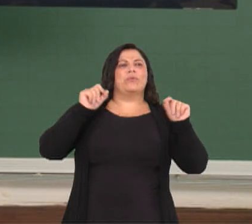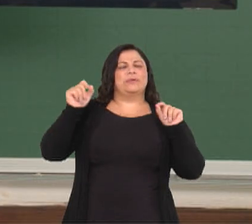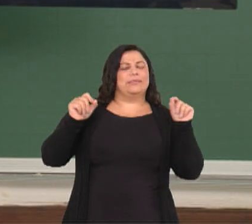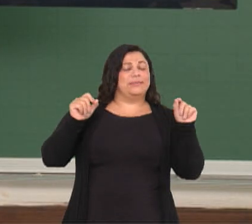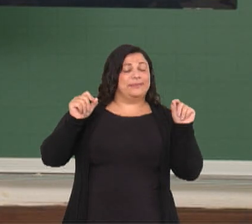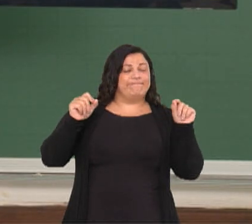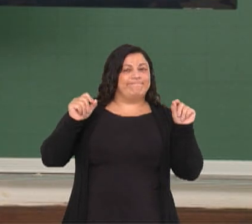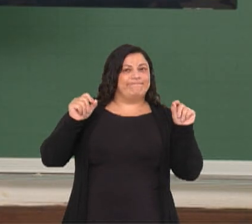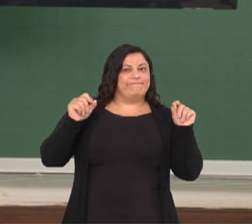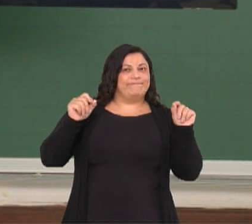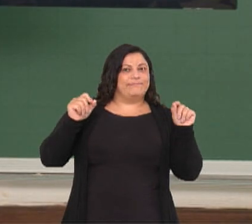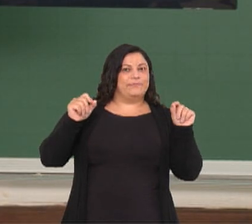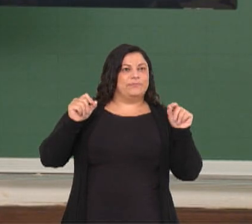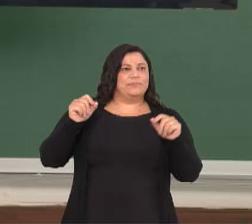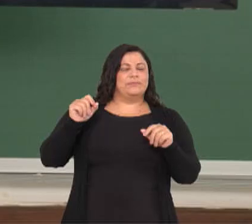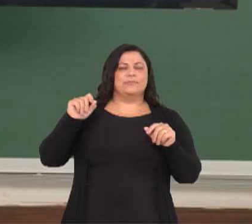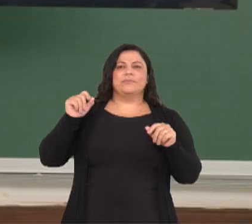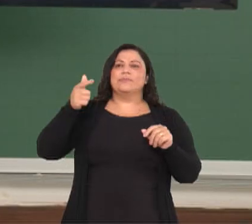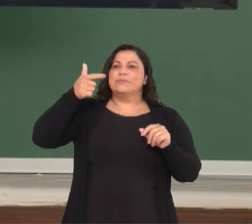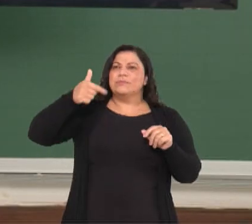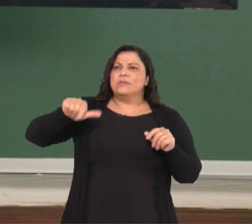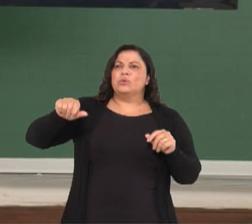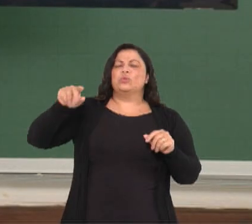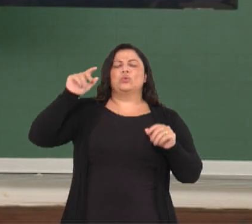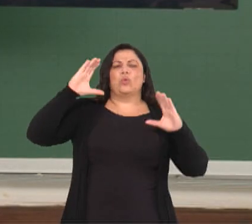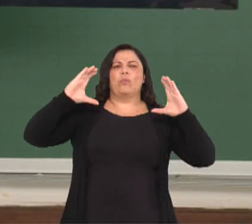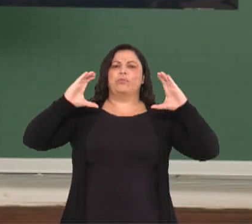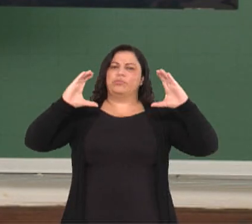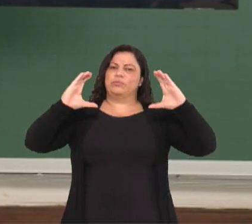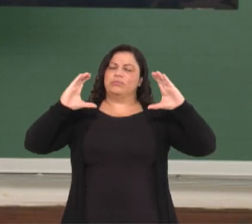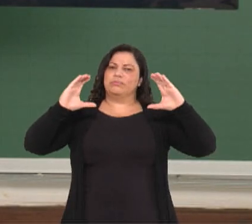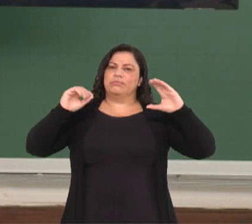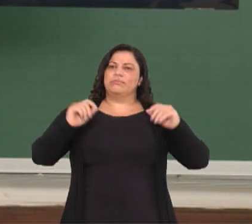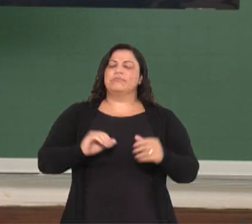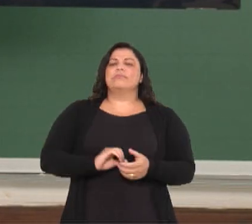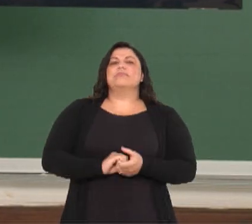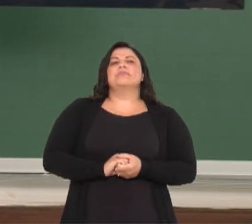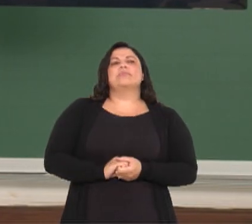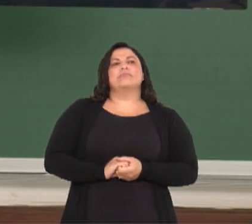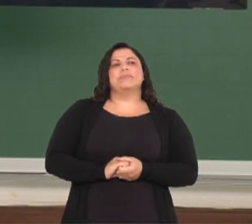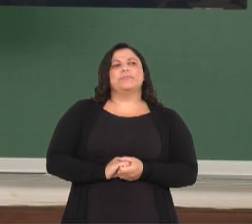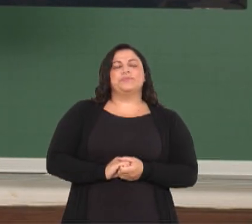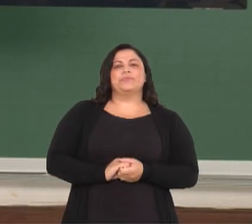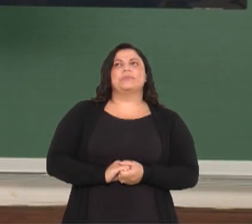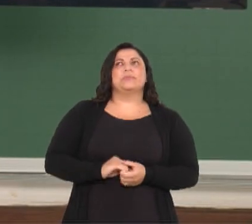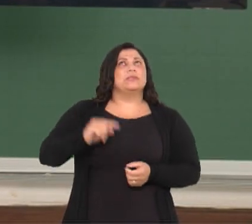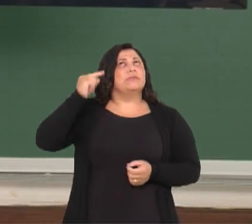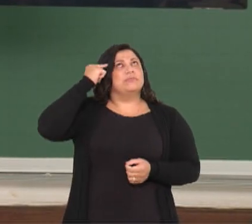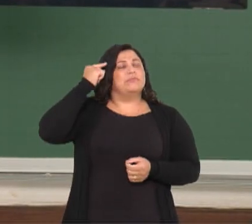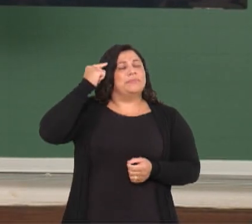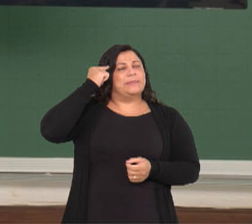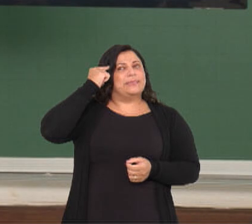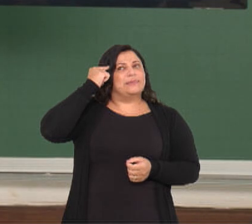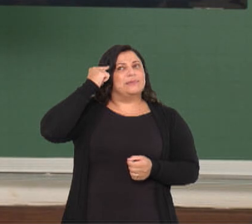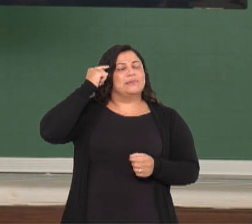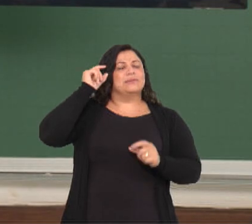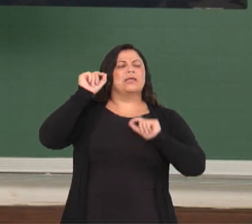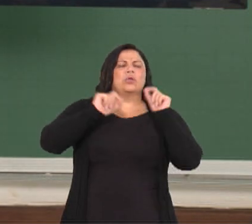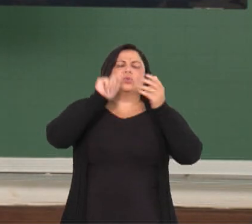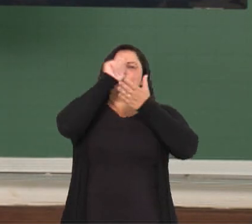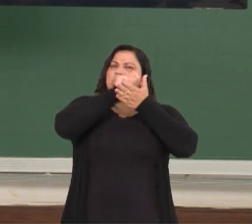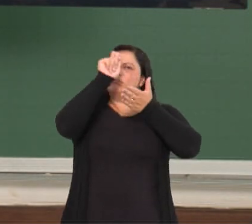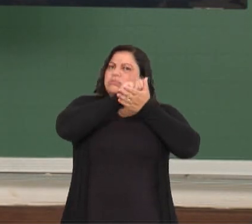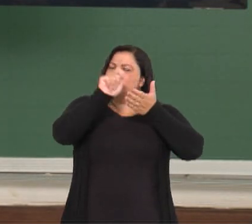novo, a gente tem que fixar a equaçãozinha da lei de Coulomb. Vamos lá. Imagine, eu já coloquei no quadro, já